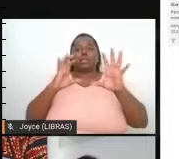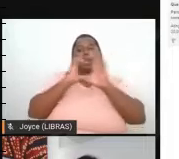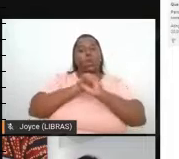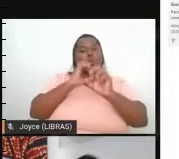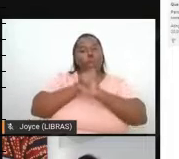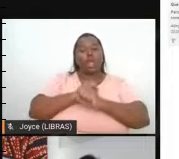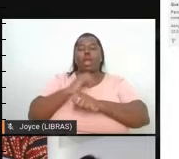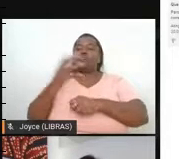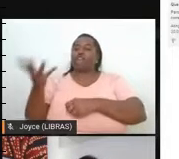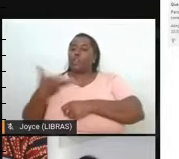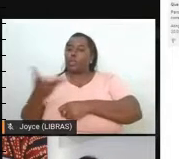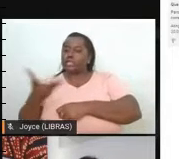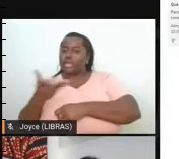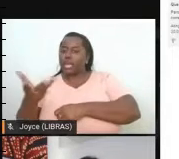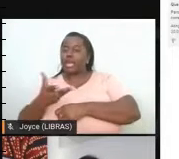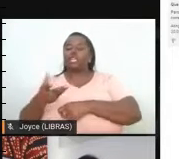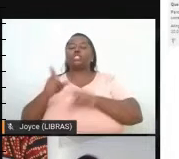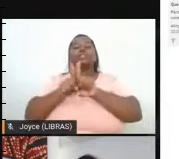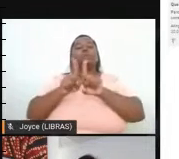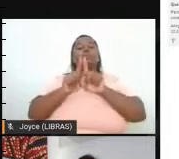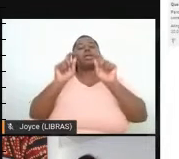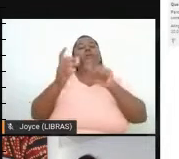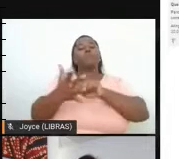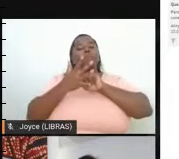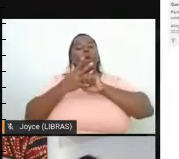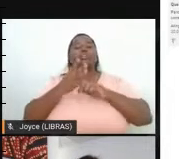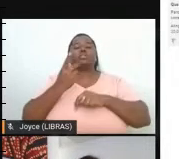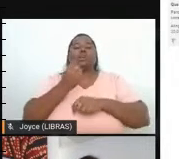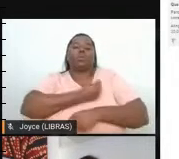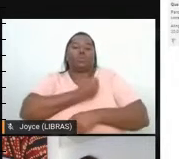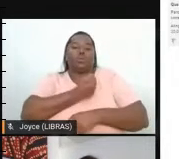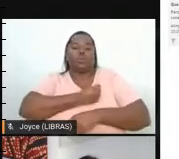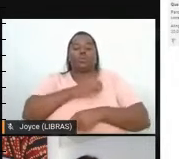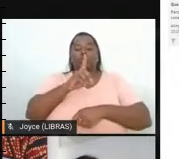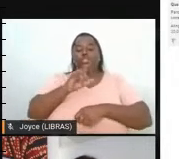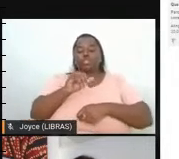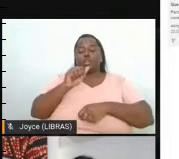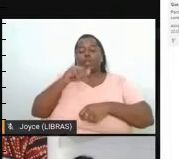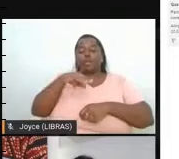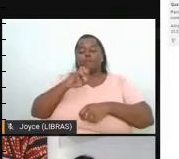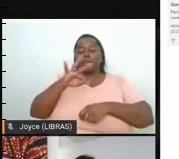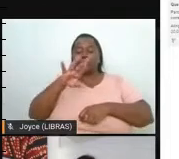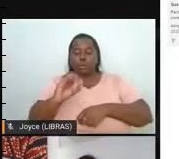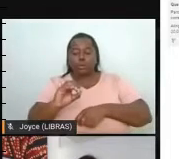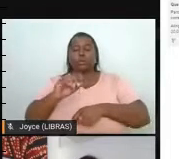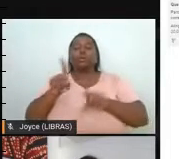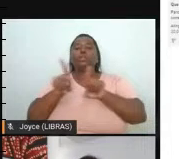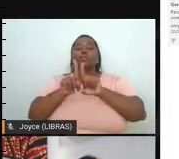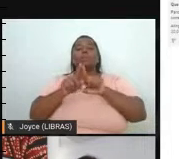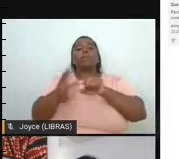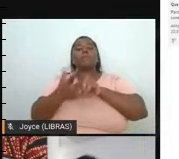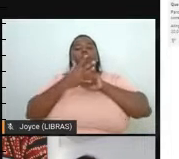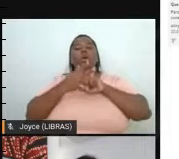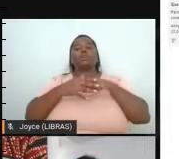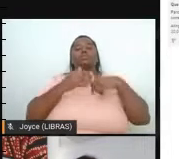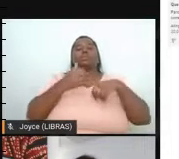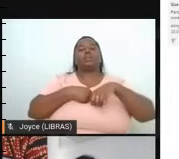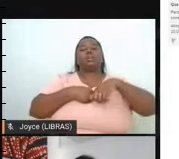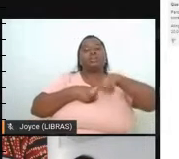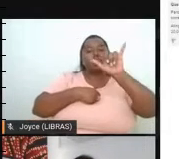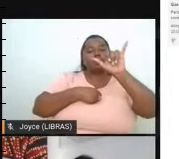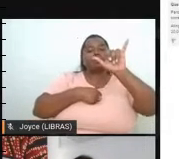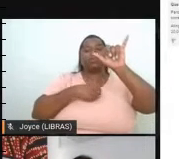que é a última coluna, mas ele também vai me dar o valor do diâmetro, né, o grau de enchimento, que é o Y sobre D, qual é, né, então ele